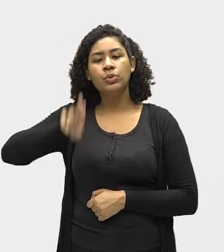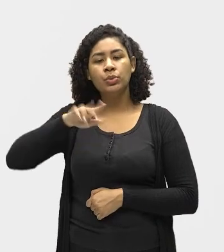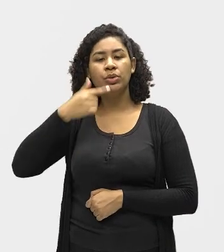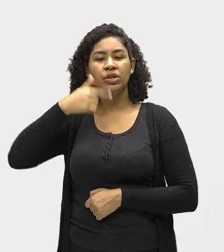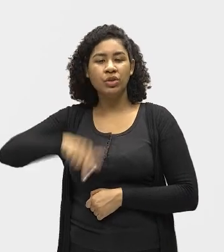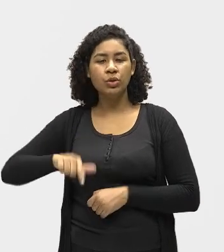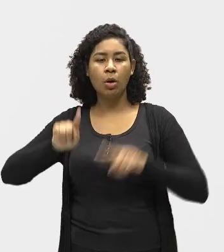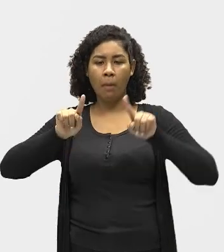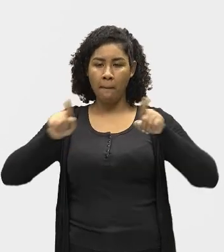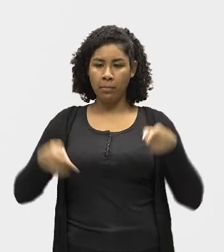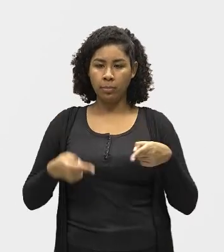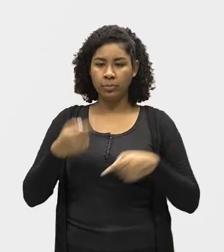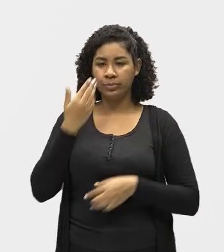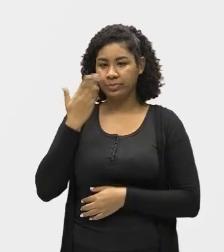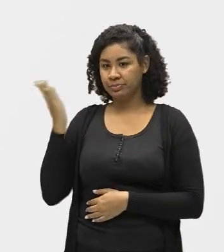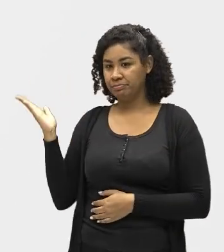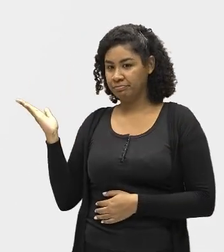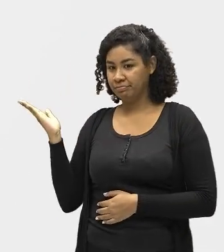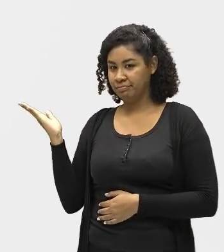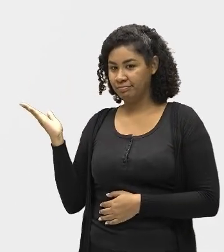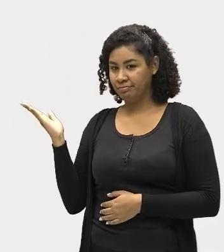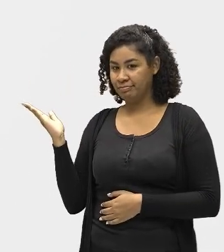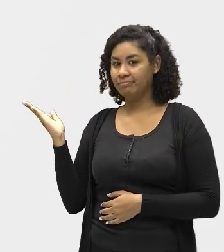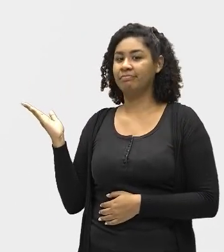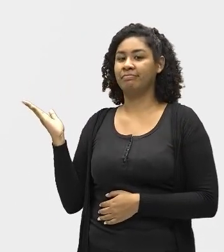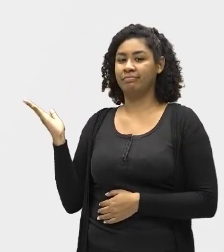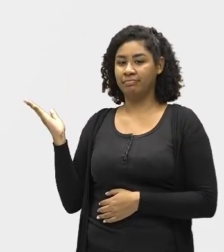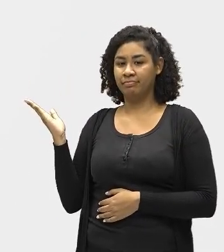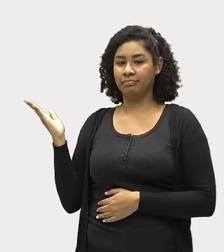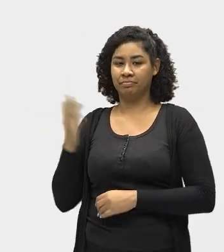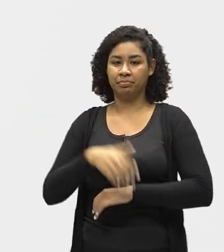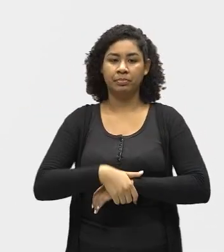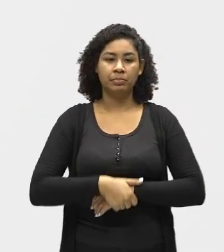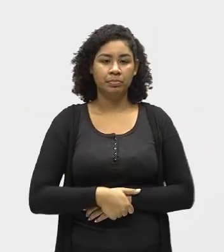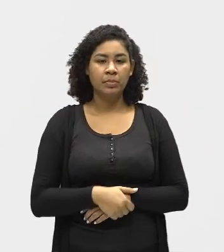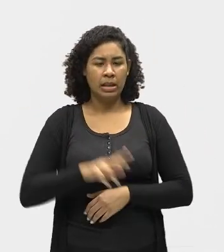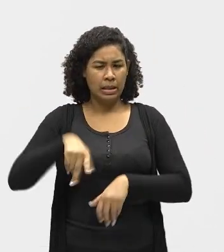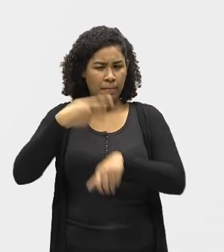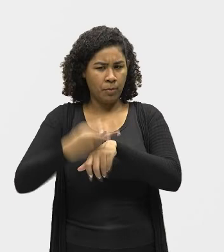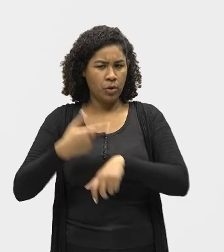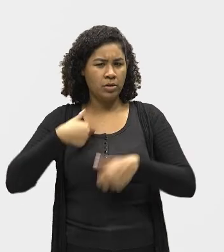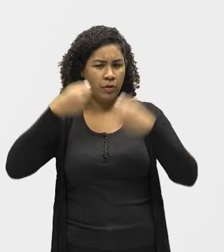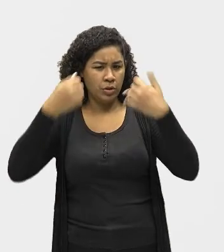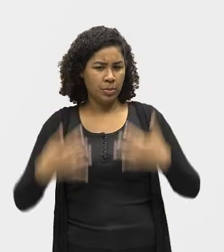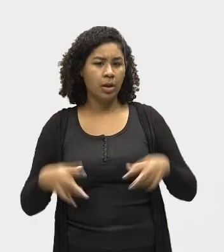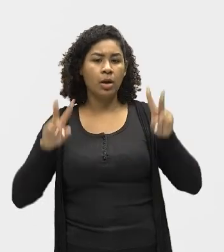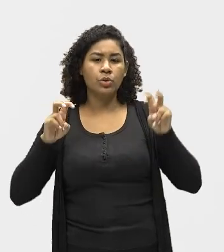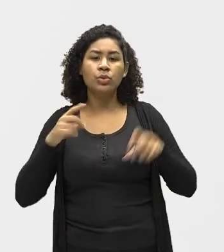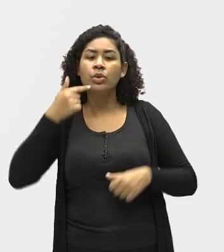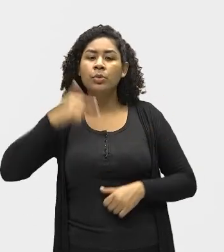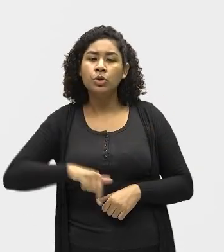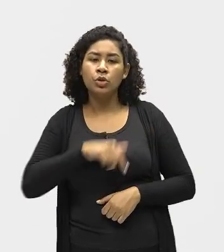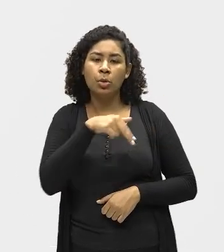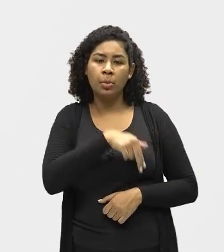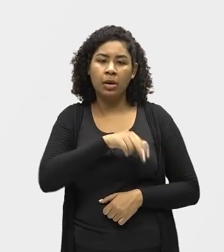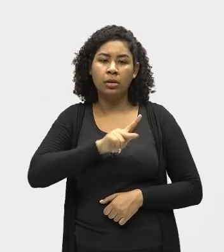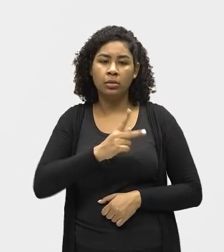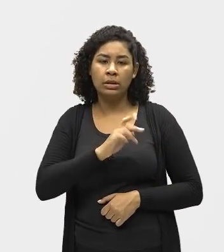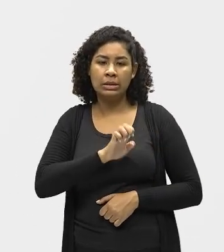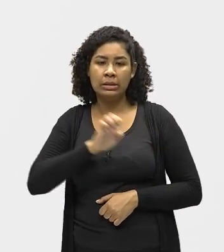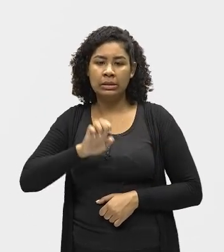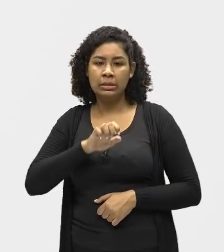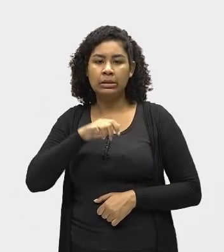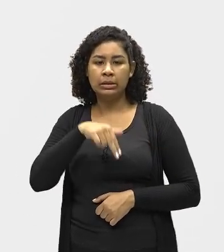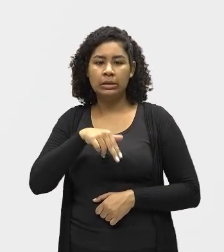ou Língua Geral Amazônica, com 7 mil, vou já explicar o Ningatu, tá? O Tucano, 7 mil, Caiapó